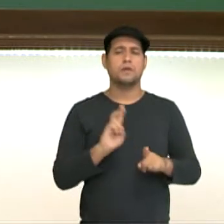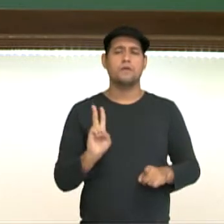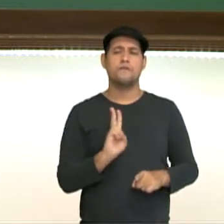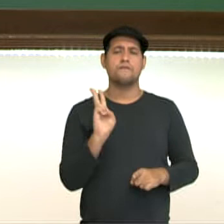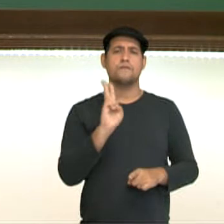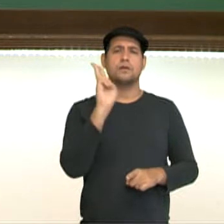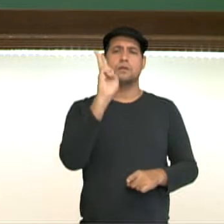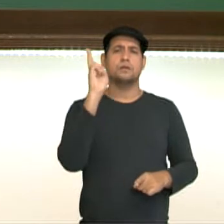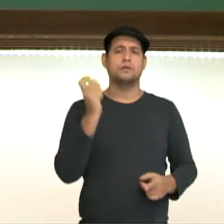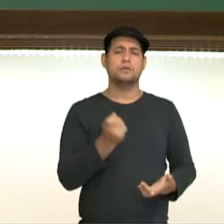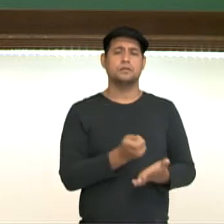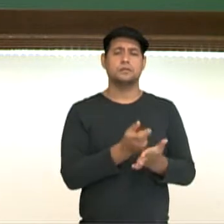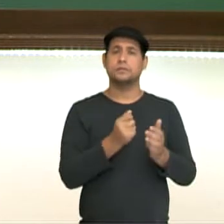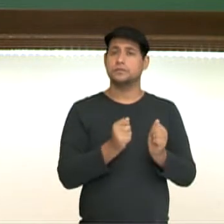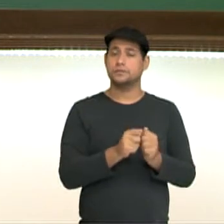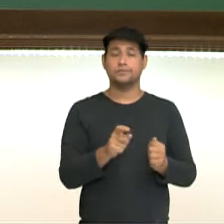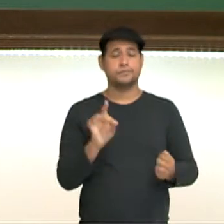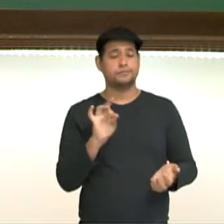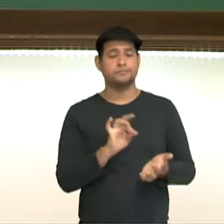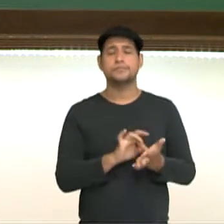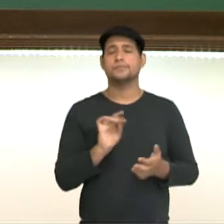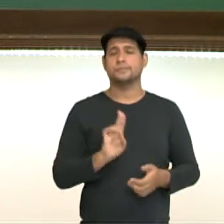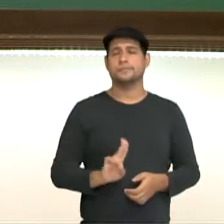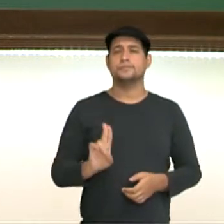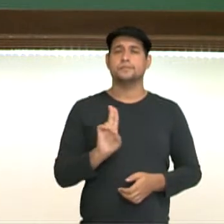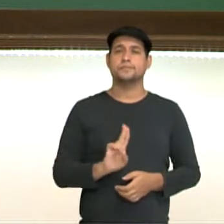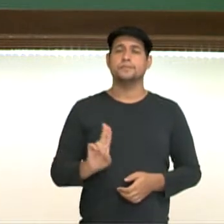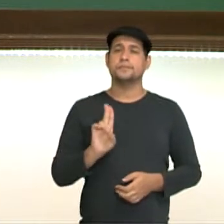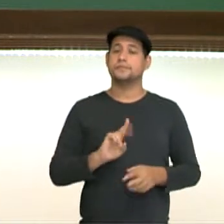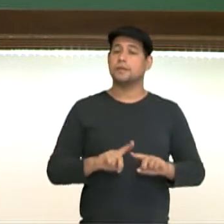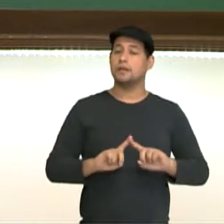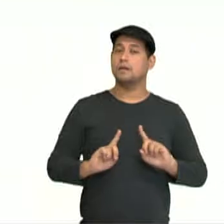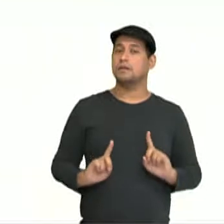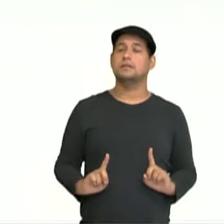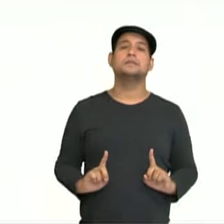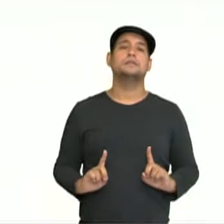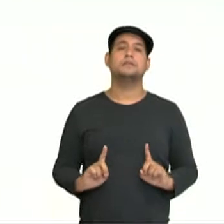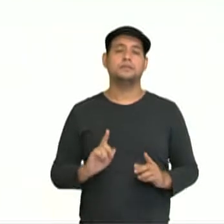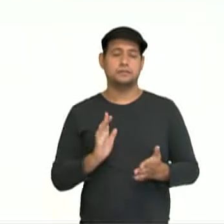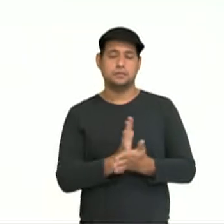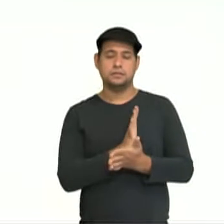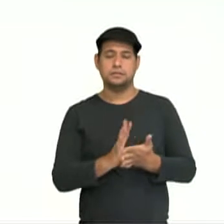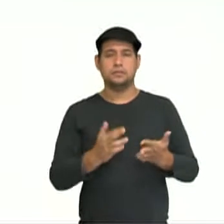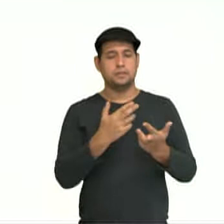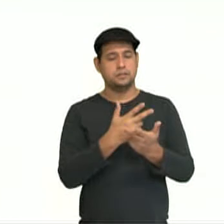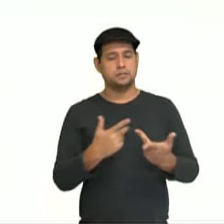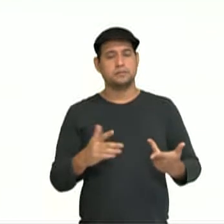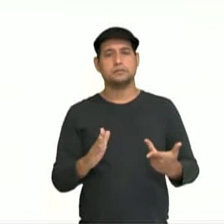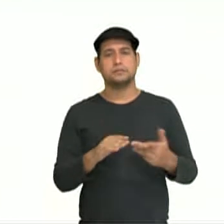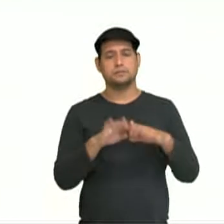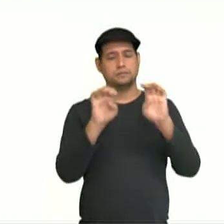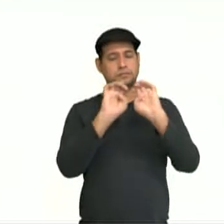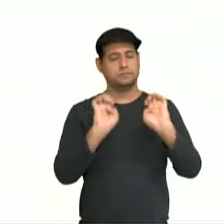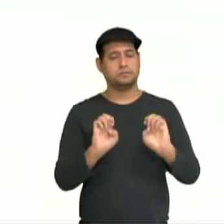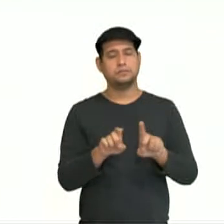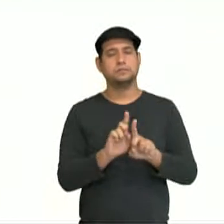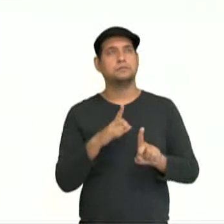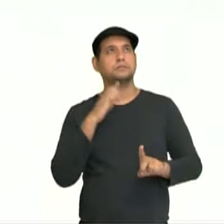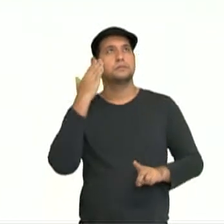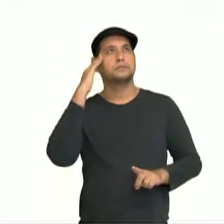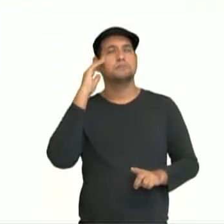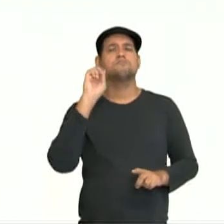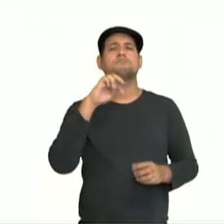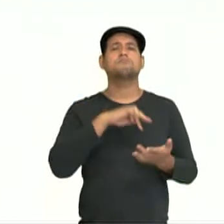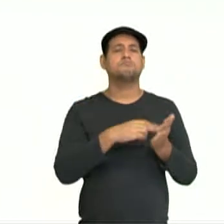valor agregado que você efetivamente usa. Para isso, logicamente, alguns elementos aqui estruturados para que a gente tenha noção do